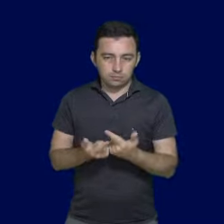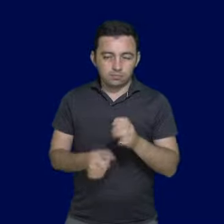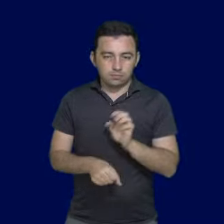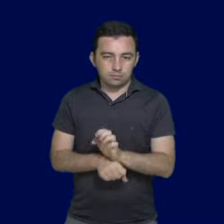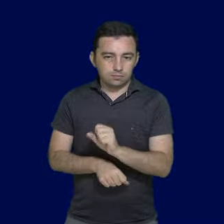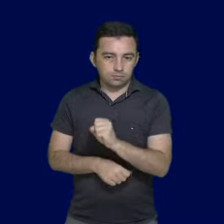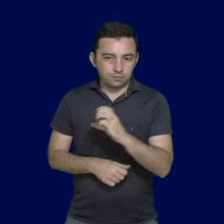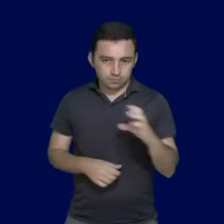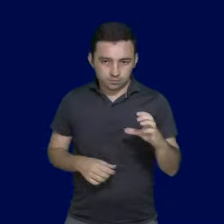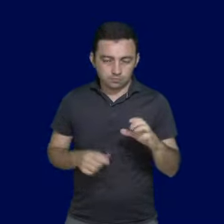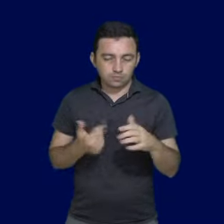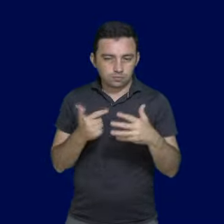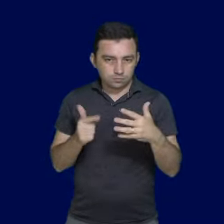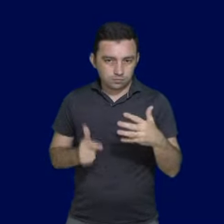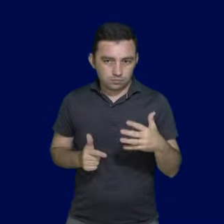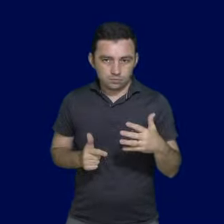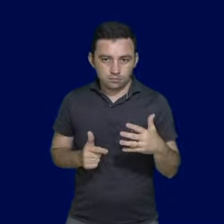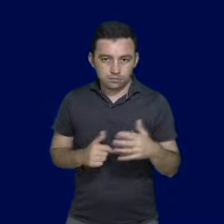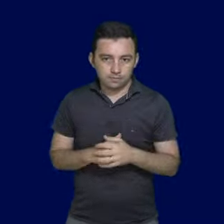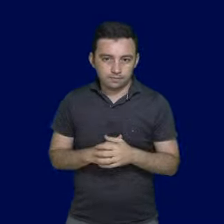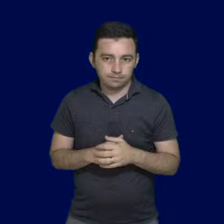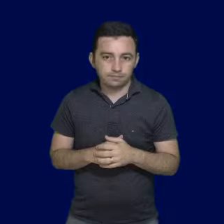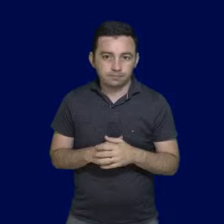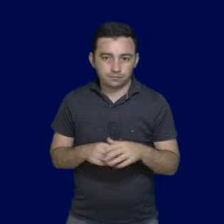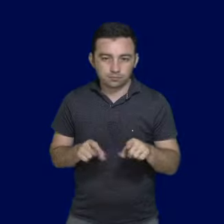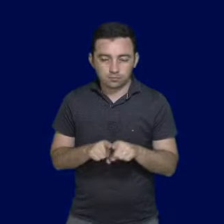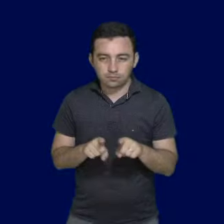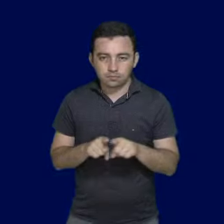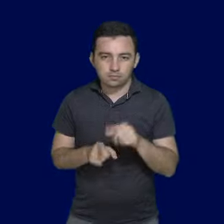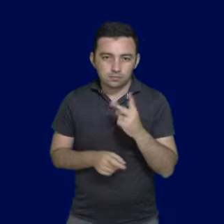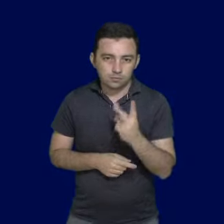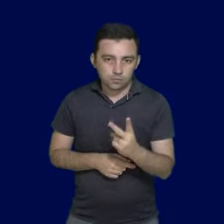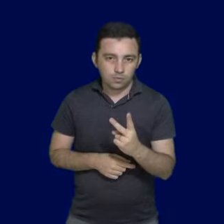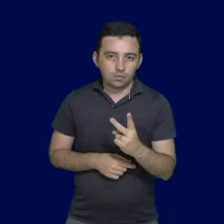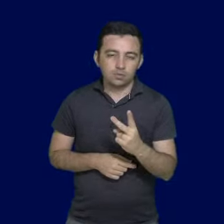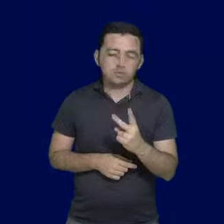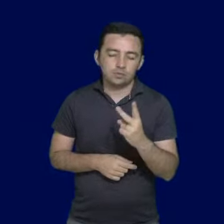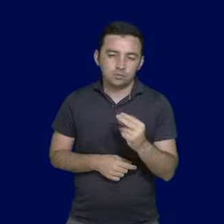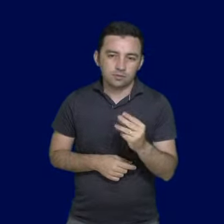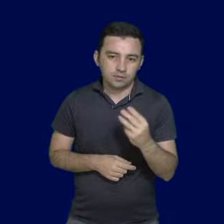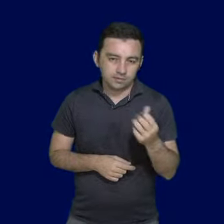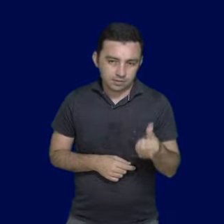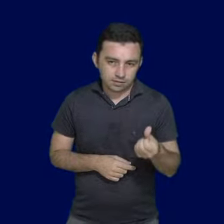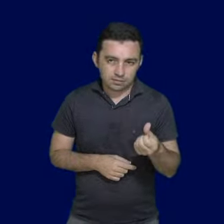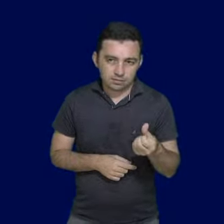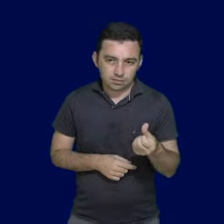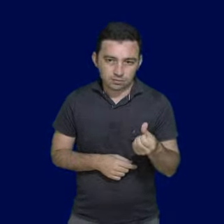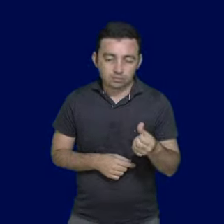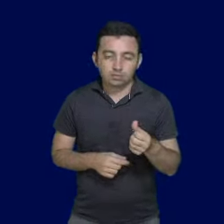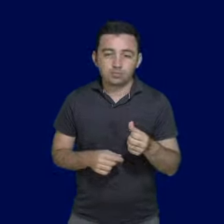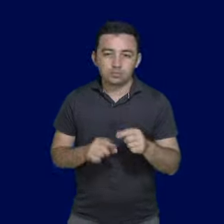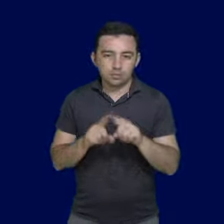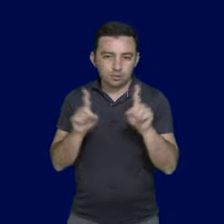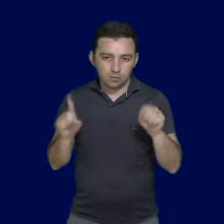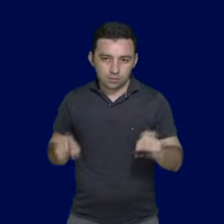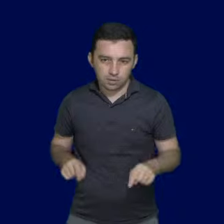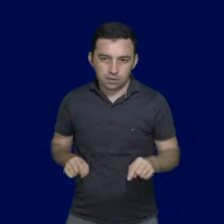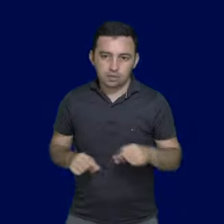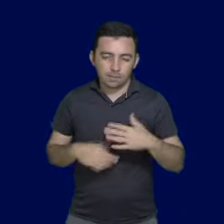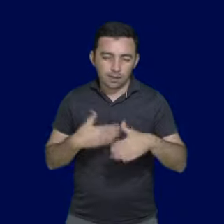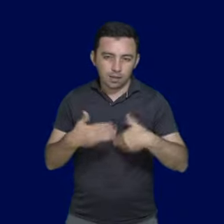Catarina e adota outras providências. E a Resolução número 2/2006, que dispõe sobre o quadro de pessoal, o plano de carreira,